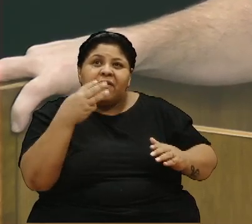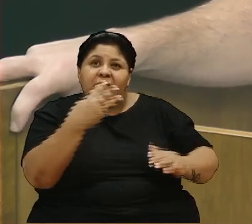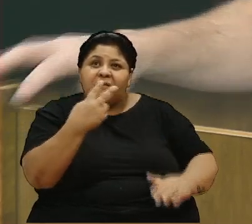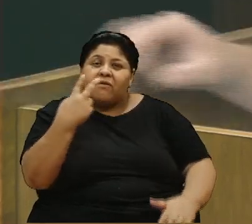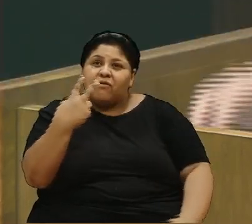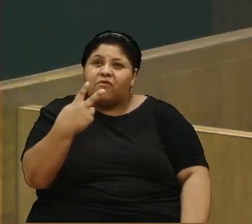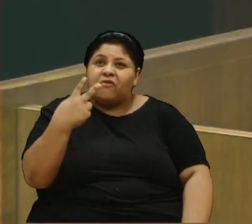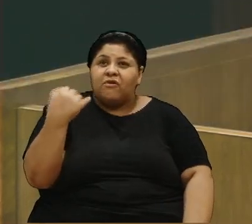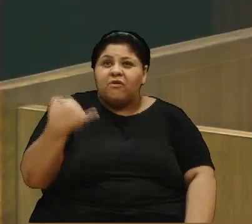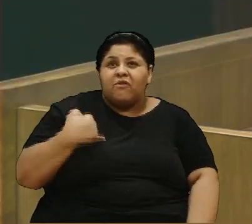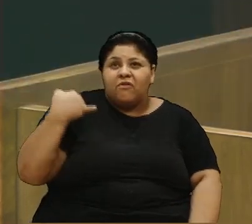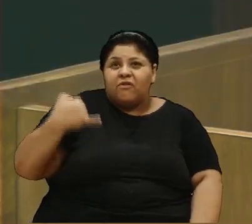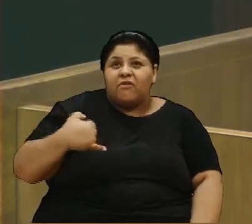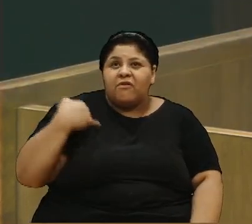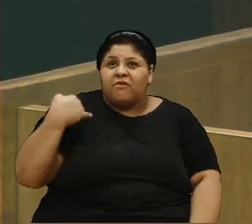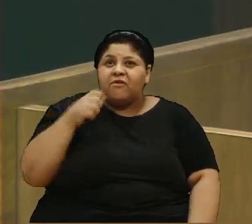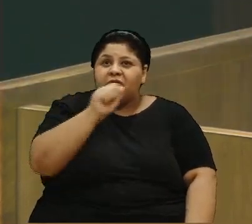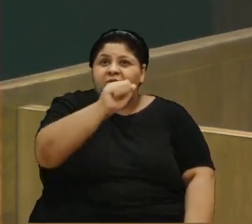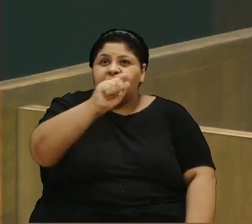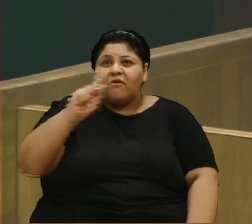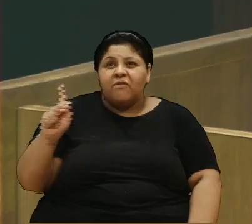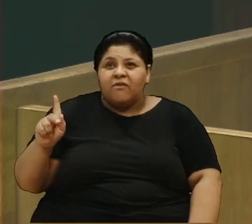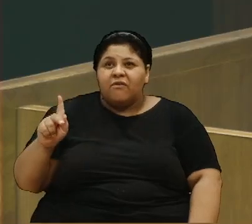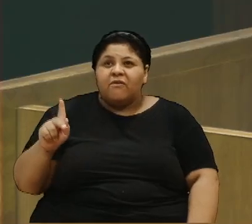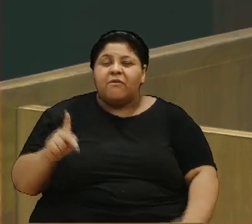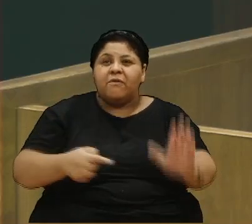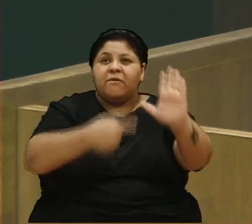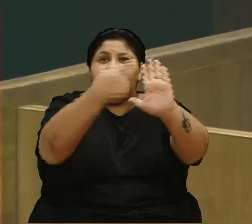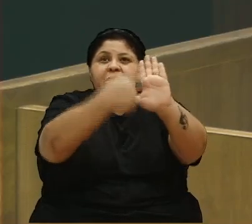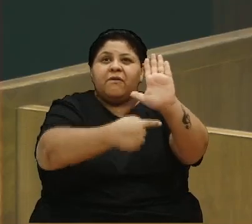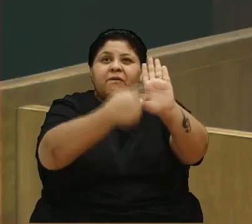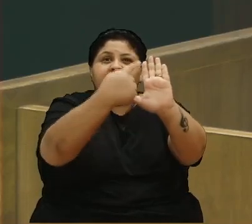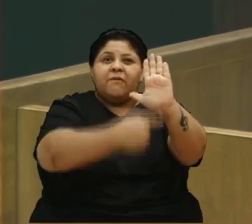32 anos, uma aposentadoria de